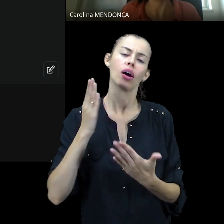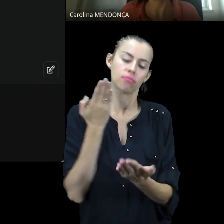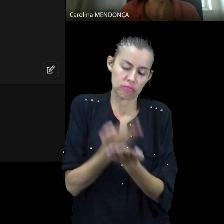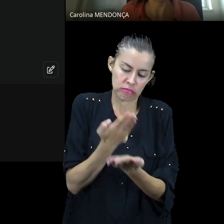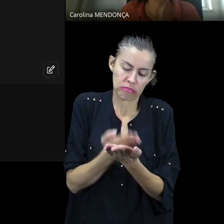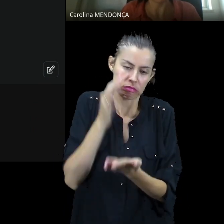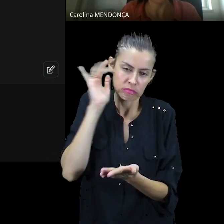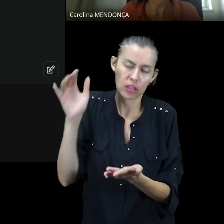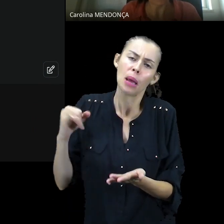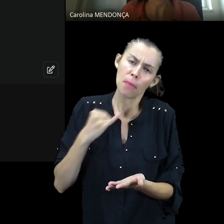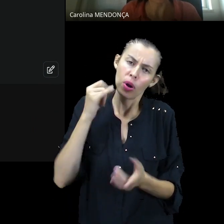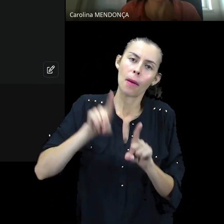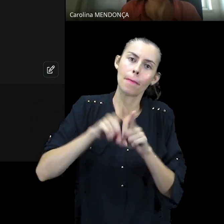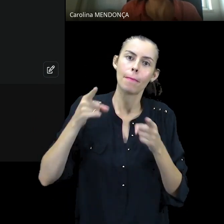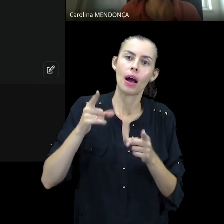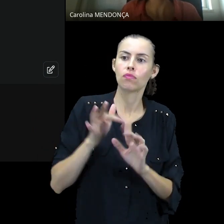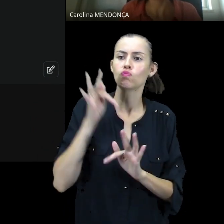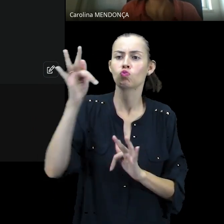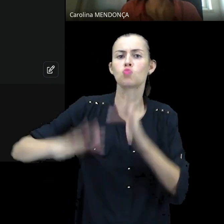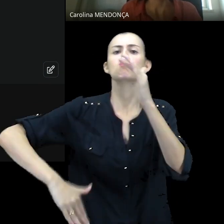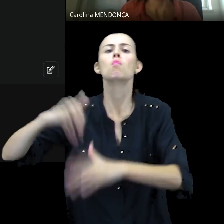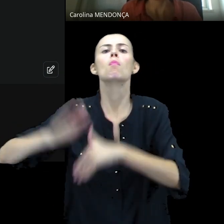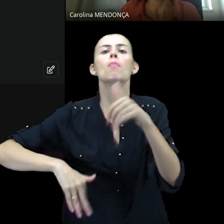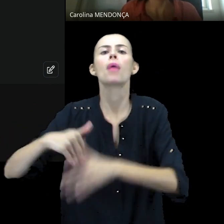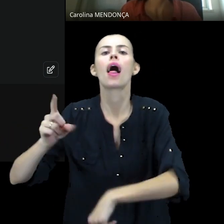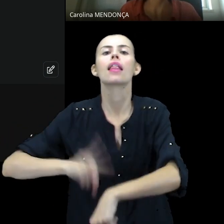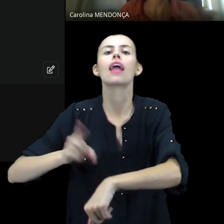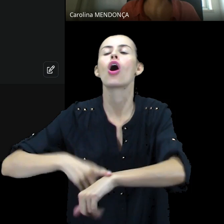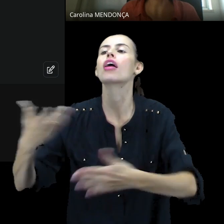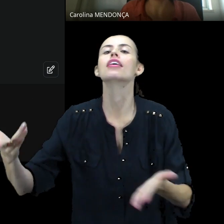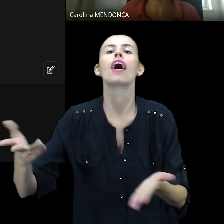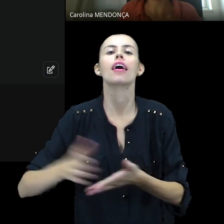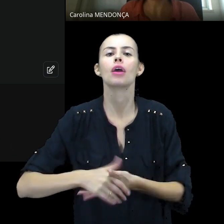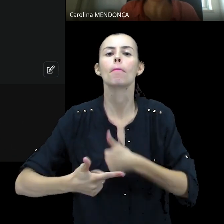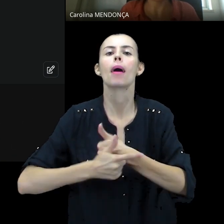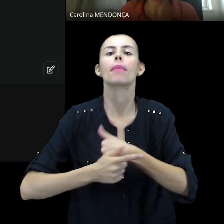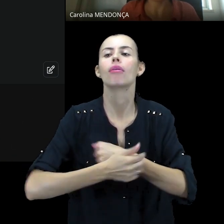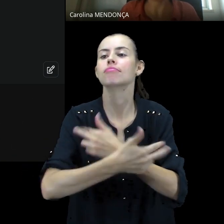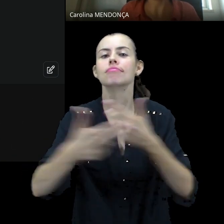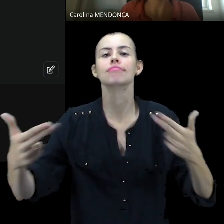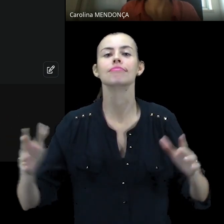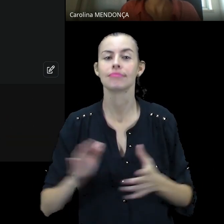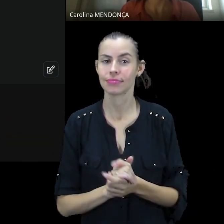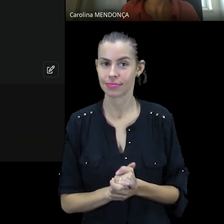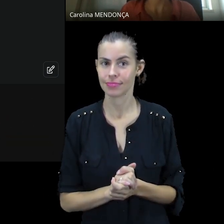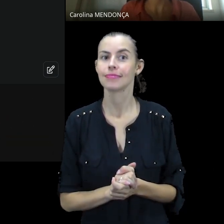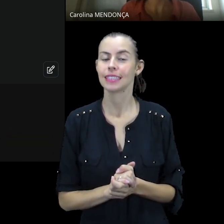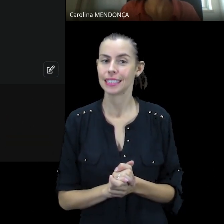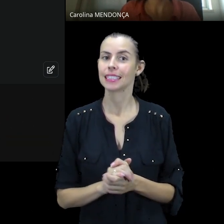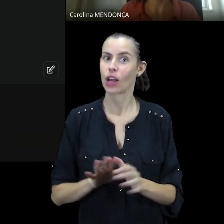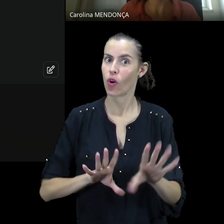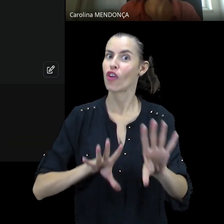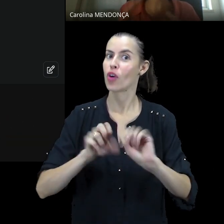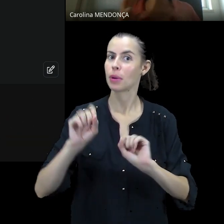e relações étnico-raciais. Então, assim, eu queria ter trazido, mas eu não consegui, não deu tempo para mim, eu ia trazer